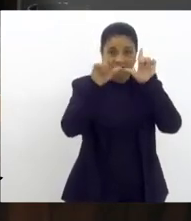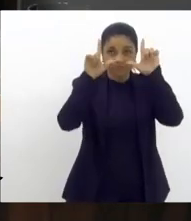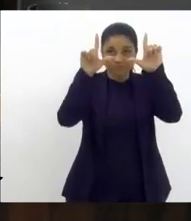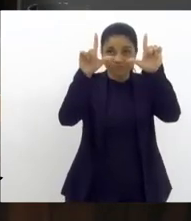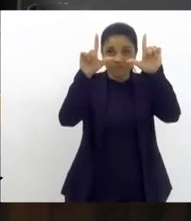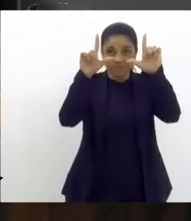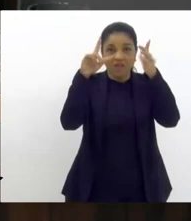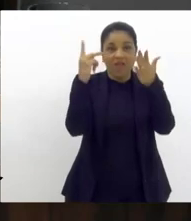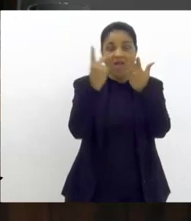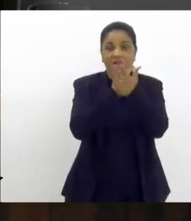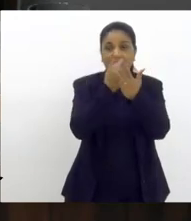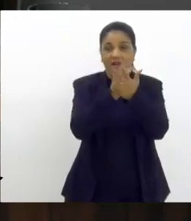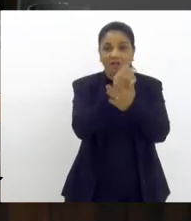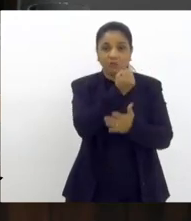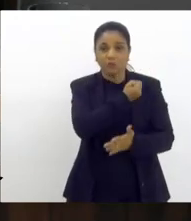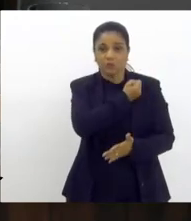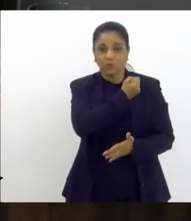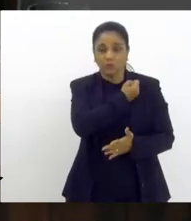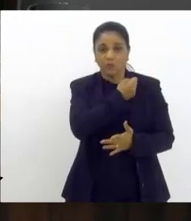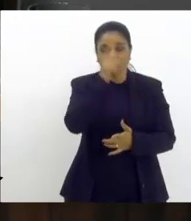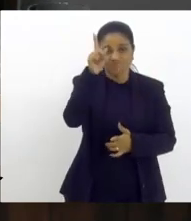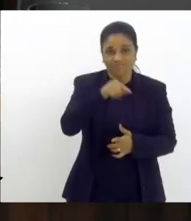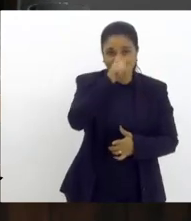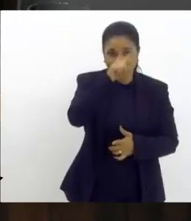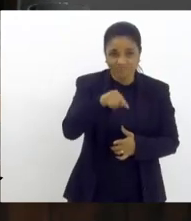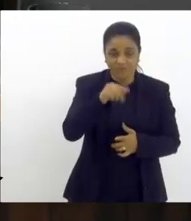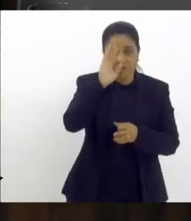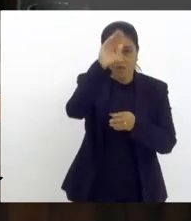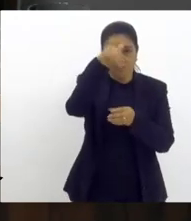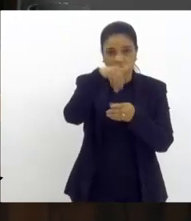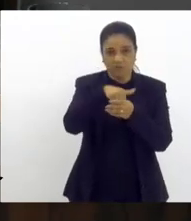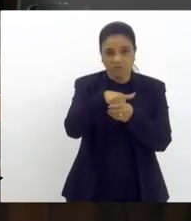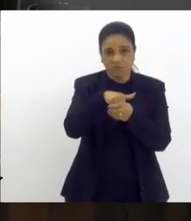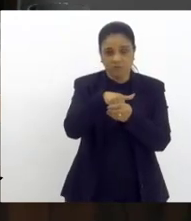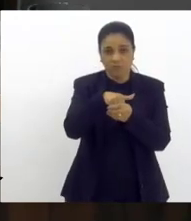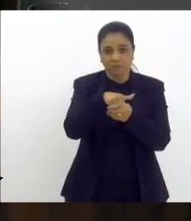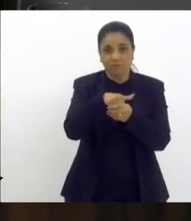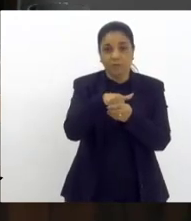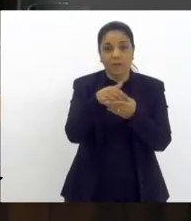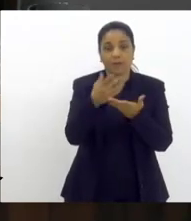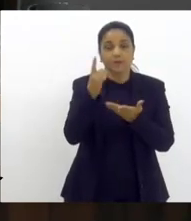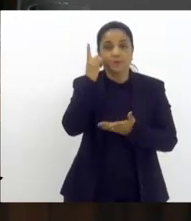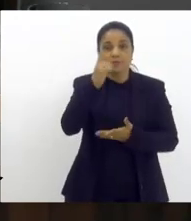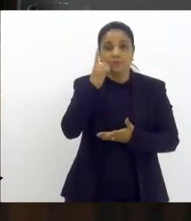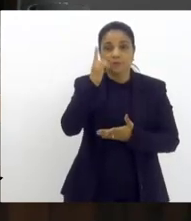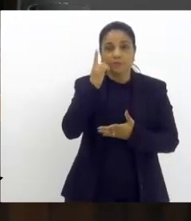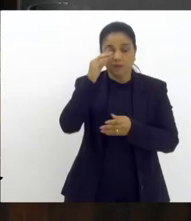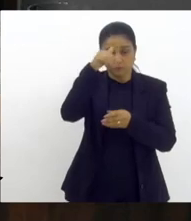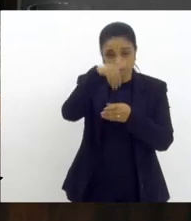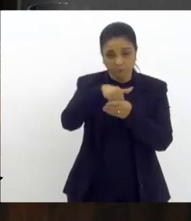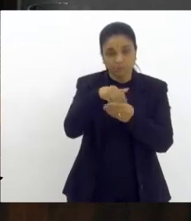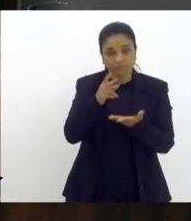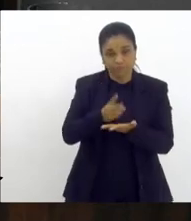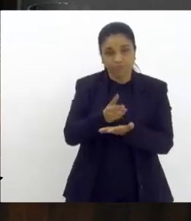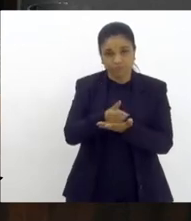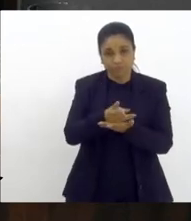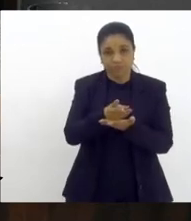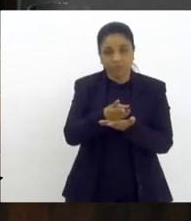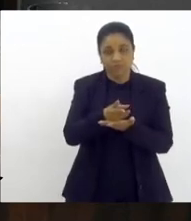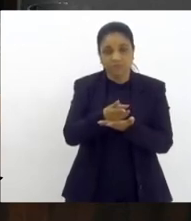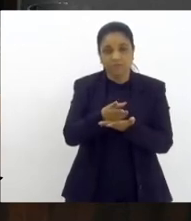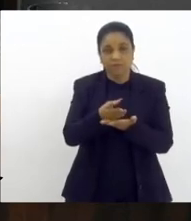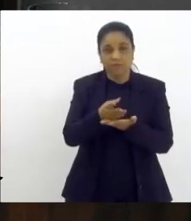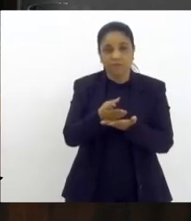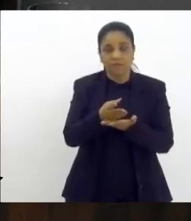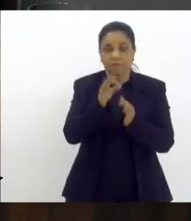foi errada teria que derrubar essa votação e reabrir mas todos os deputados que votaram ainda estão aqui então o ideal seria